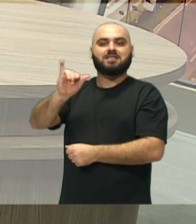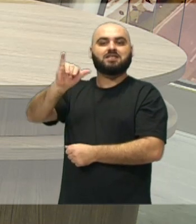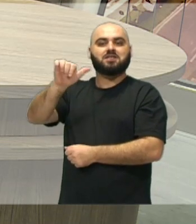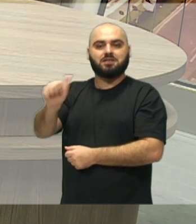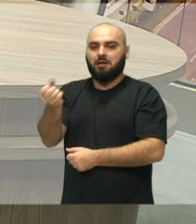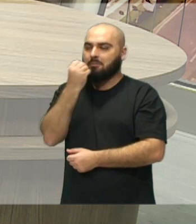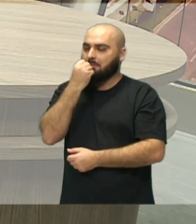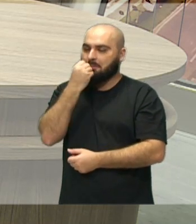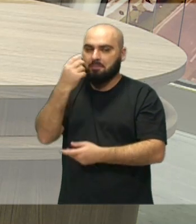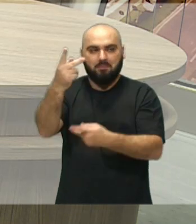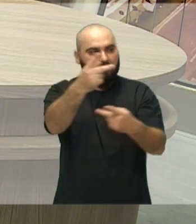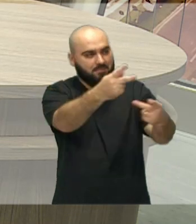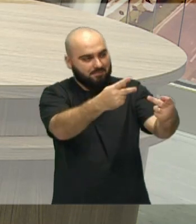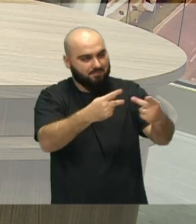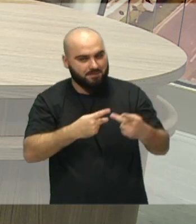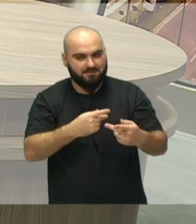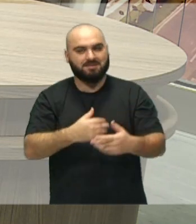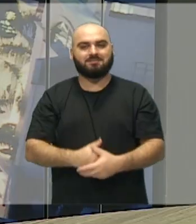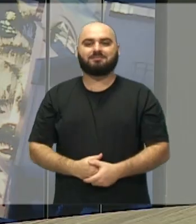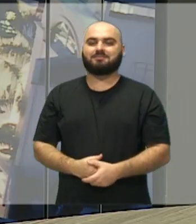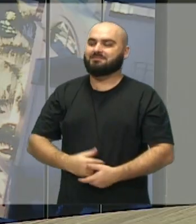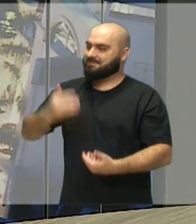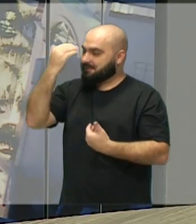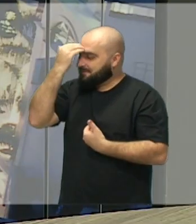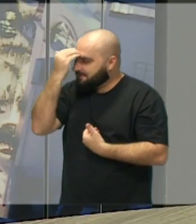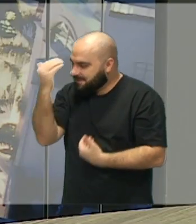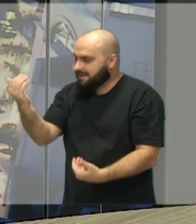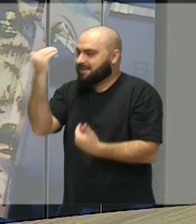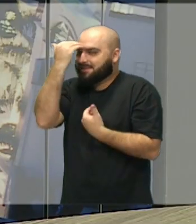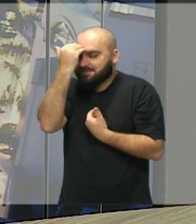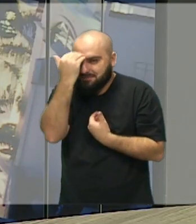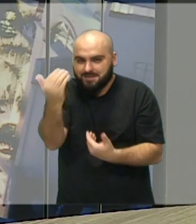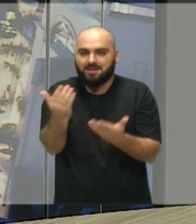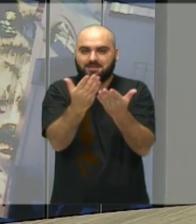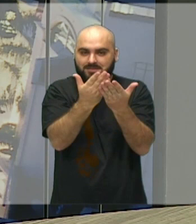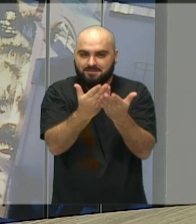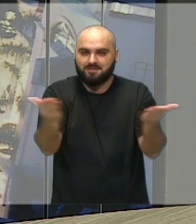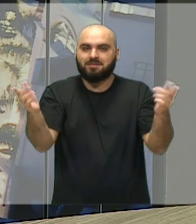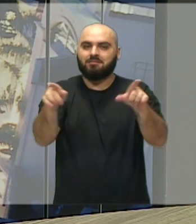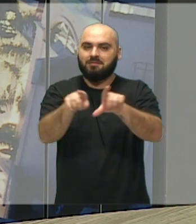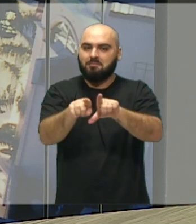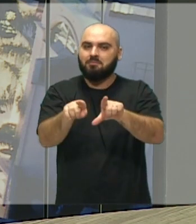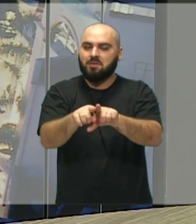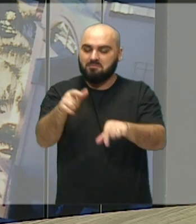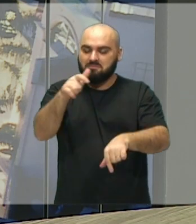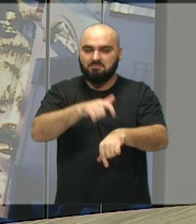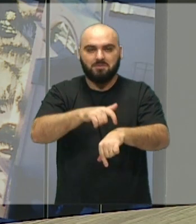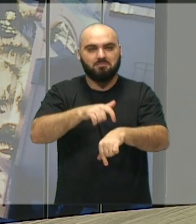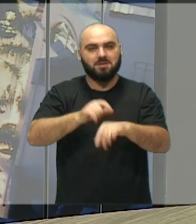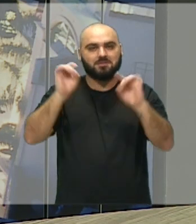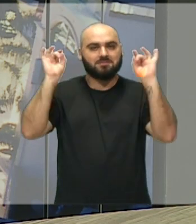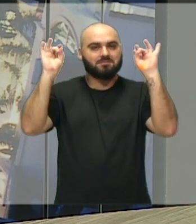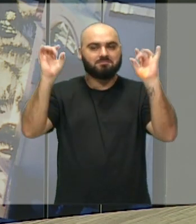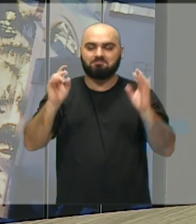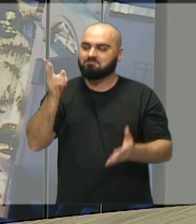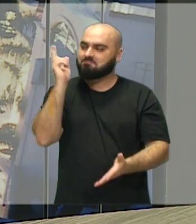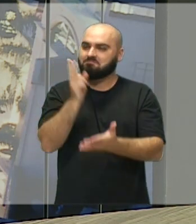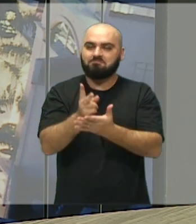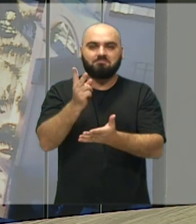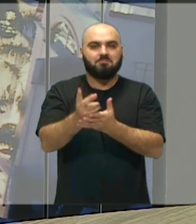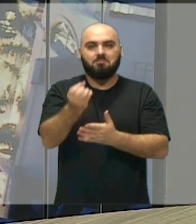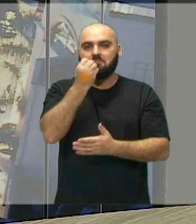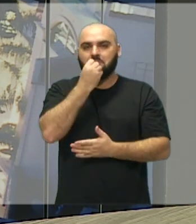seja muito bem-vinda aqui ao nosso Câmara Aberta. Obrigada também a vocês pelo espaço, né? É sempre muito bom poder